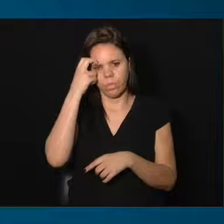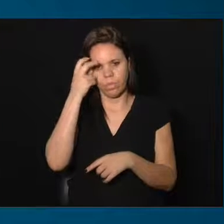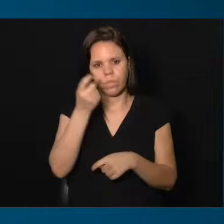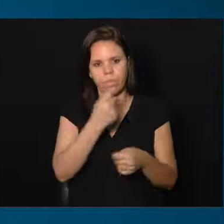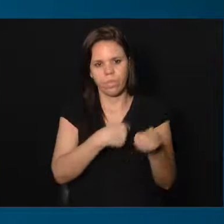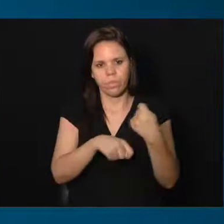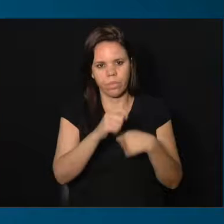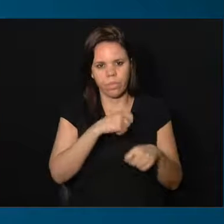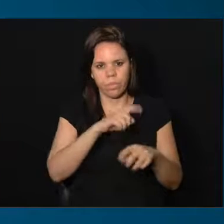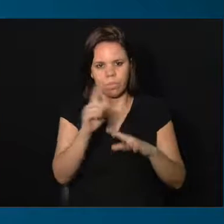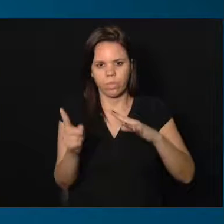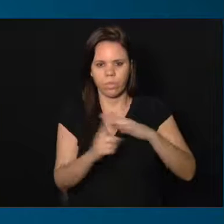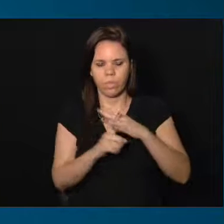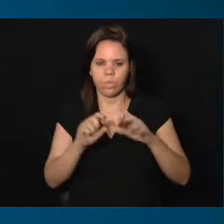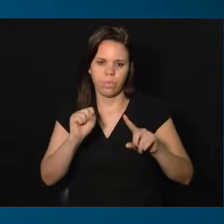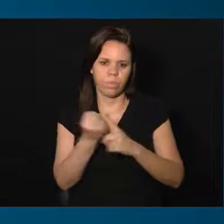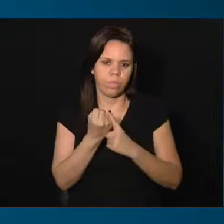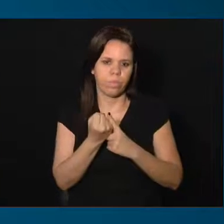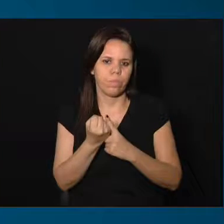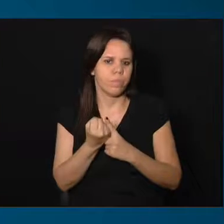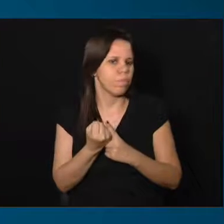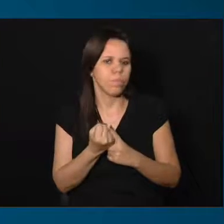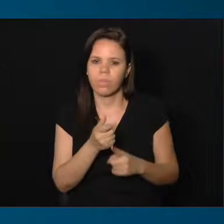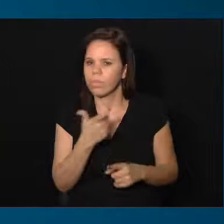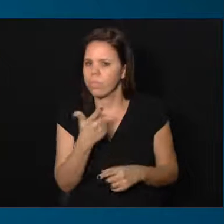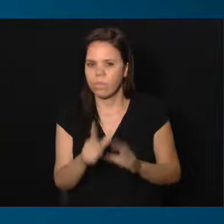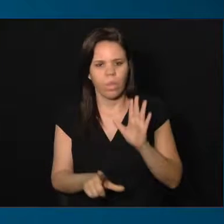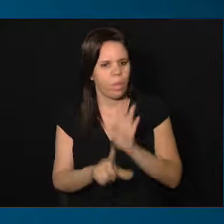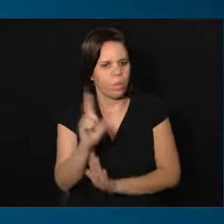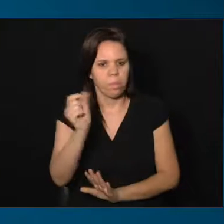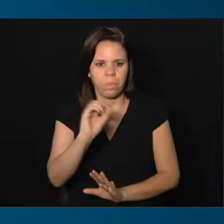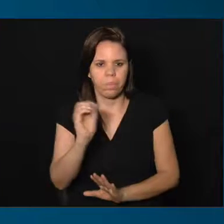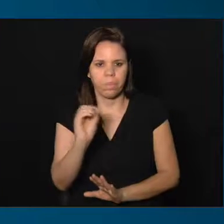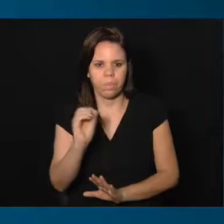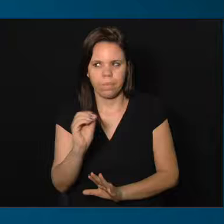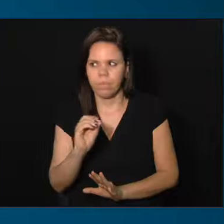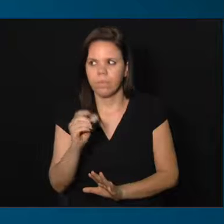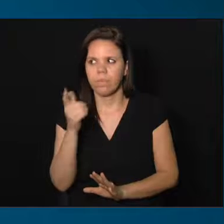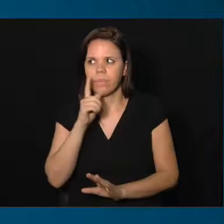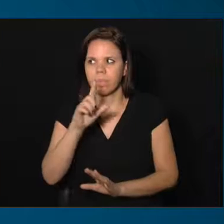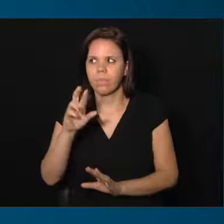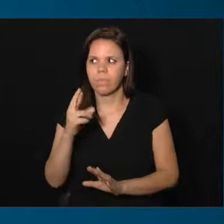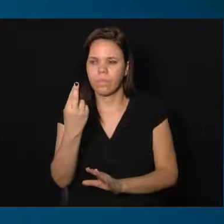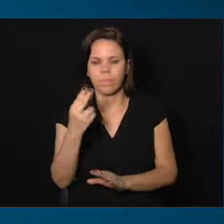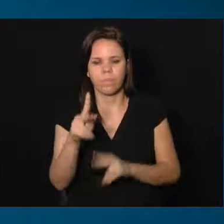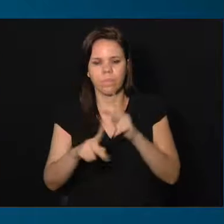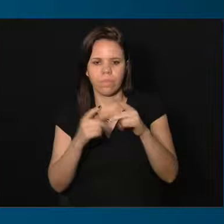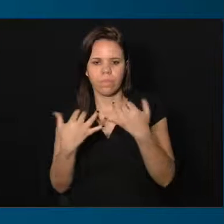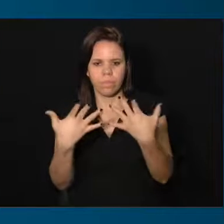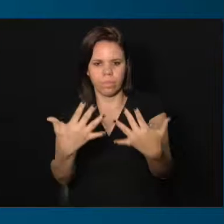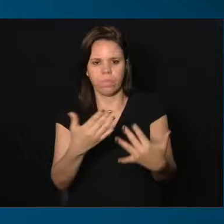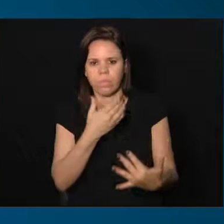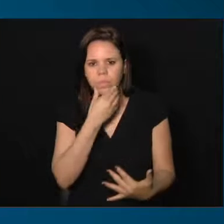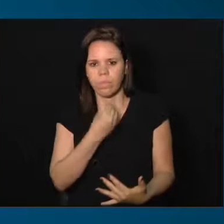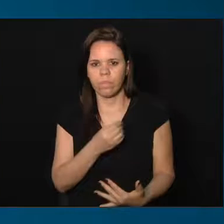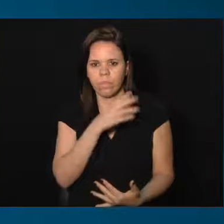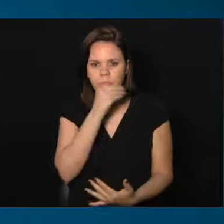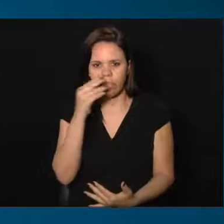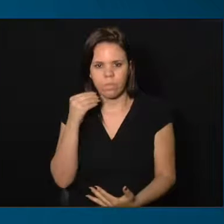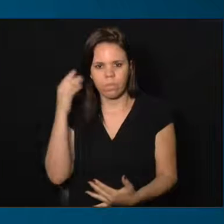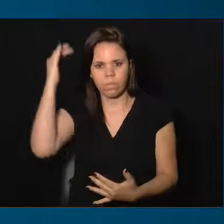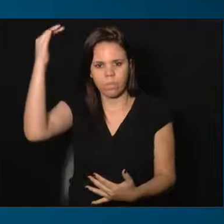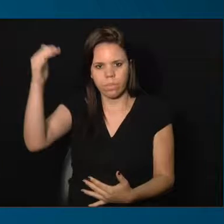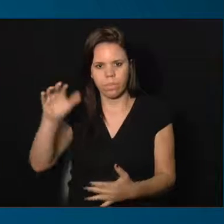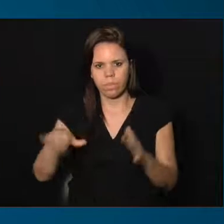Recuperação e Integração Social. Ela não possui fins lucrativos e é para a recuperação de um público masculino, adolescente e